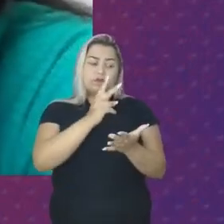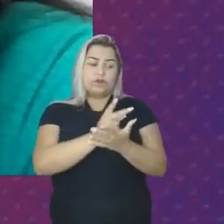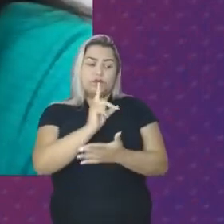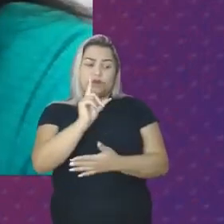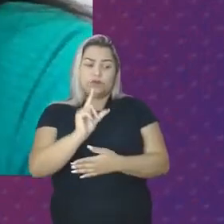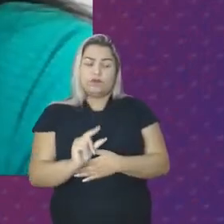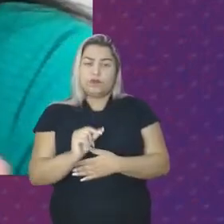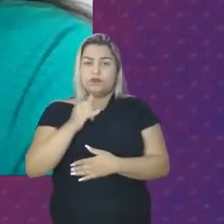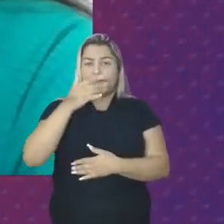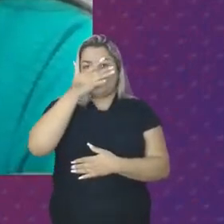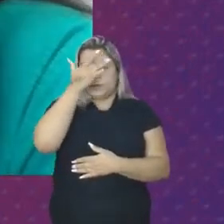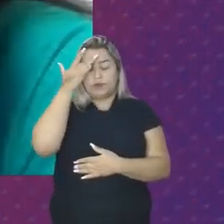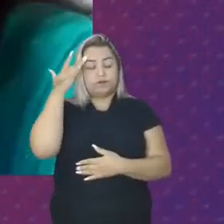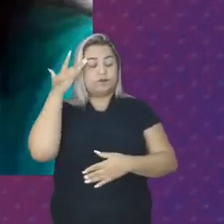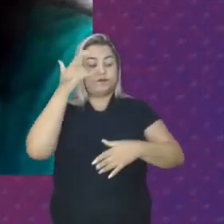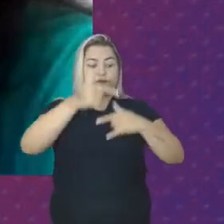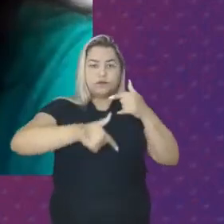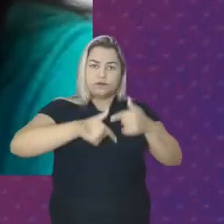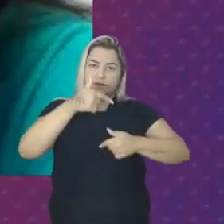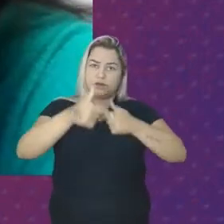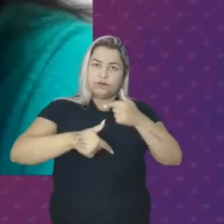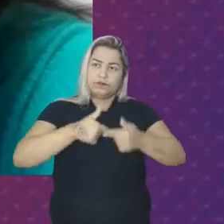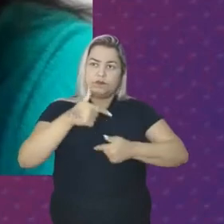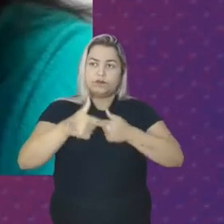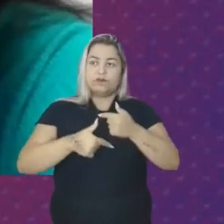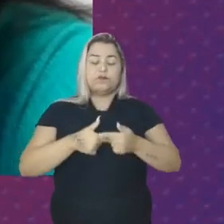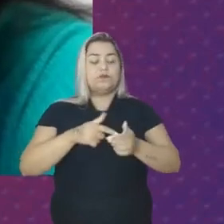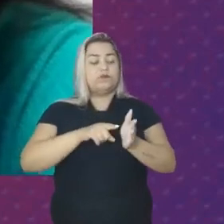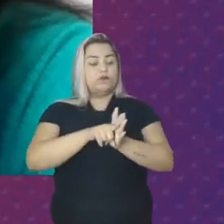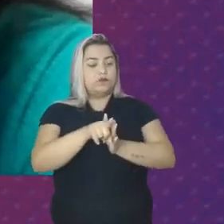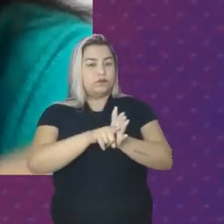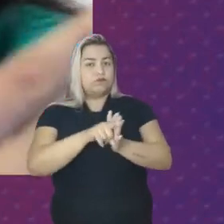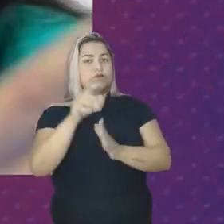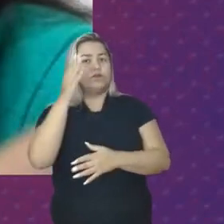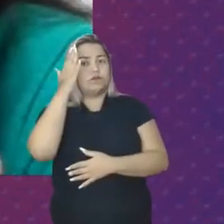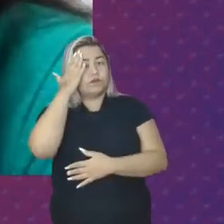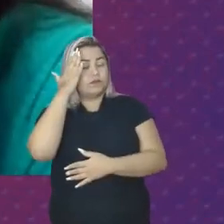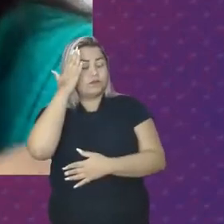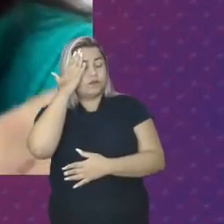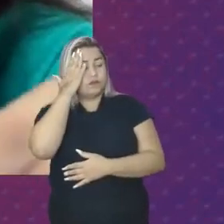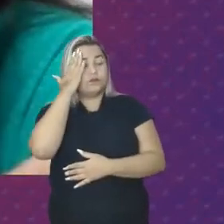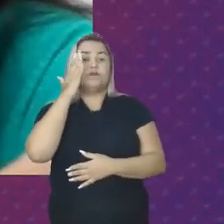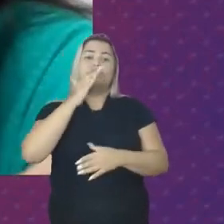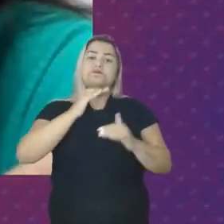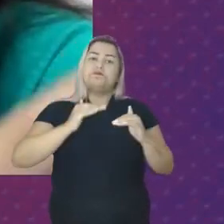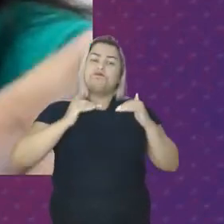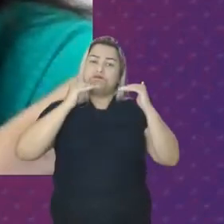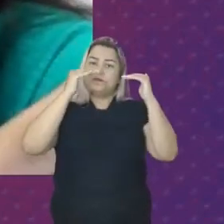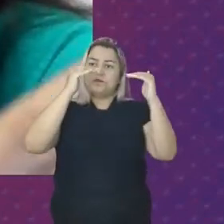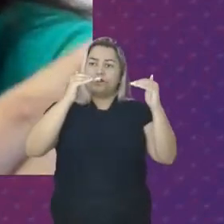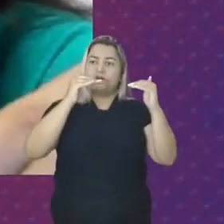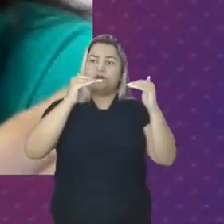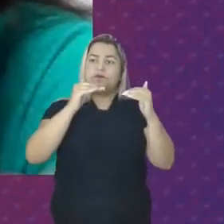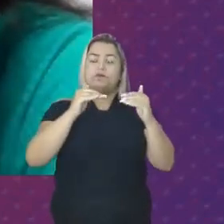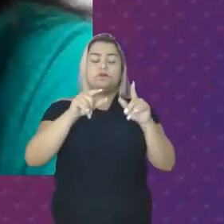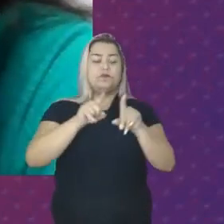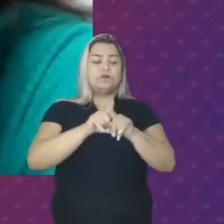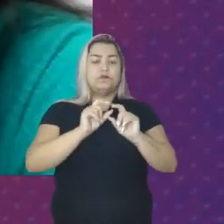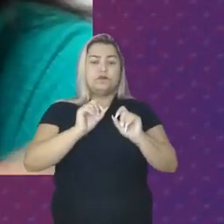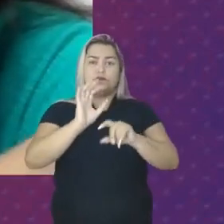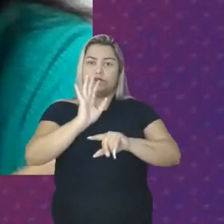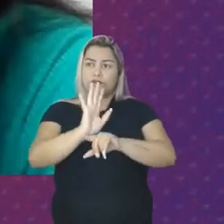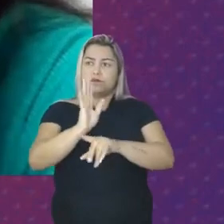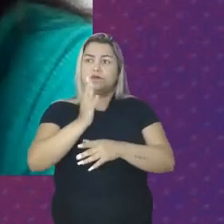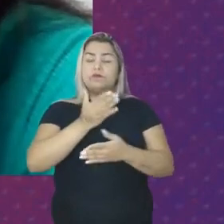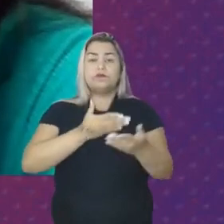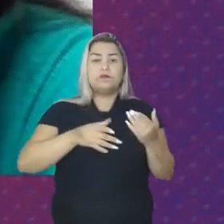de atendentes, né, e um número menor ainda de especialistas especializados, que são os níveis de atendimentos